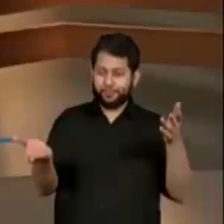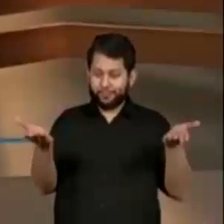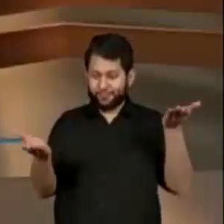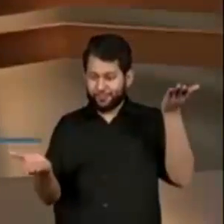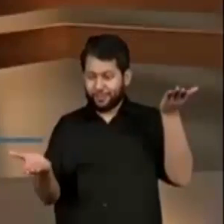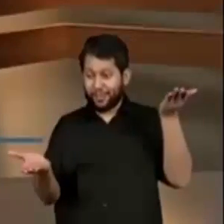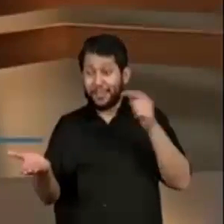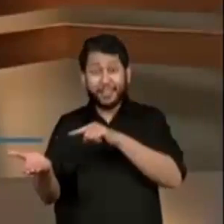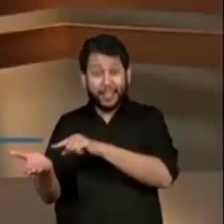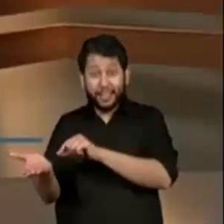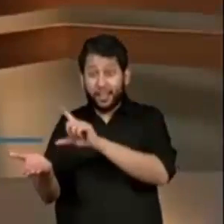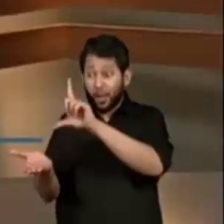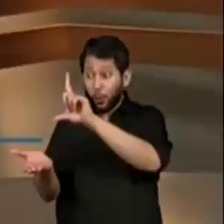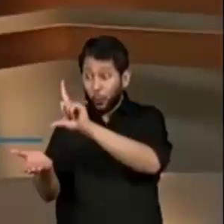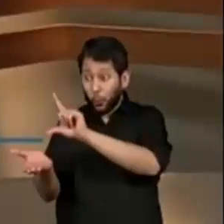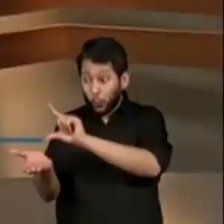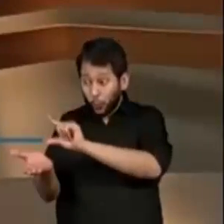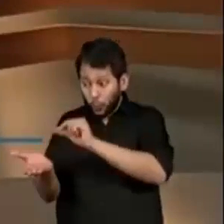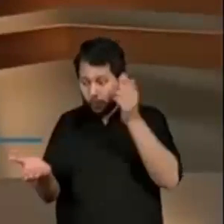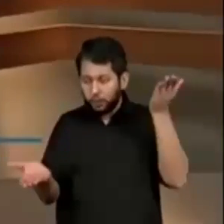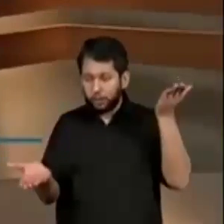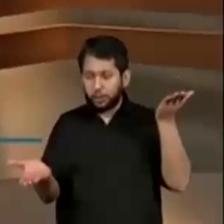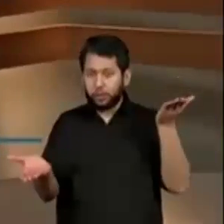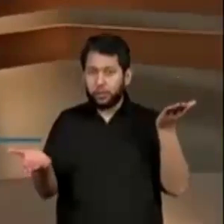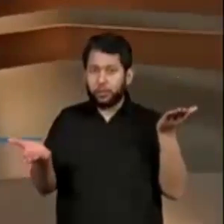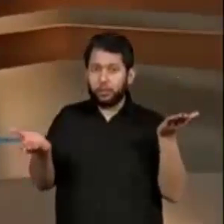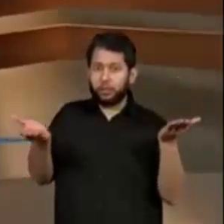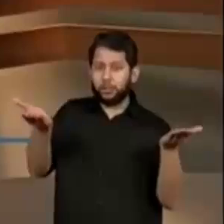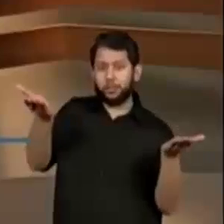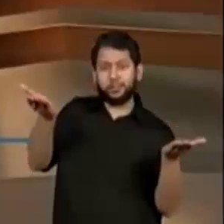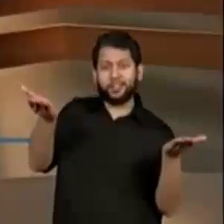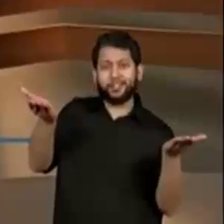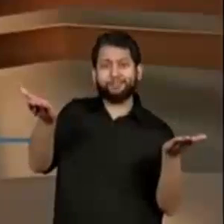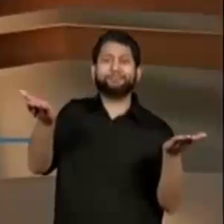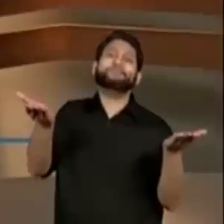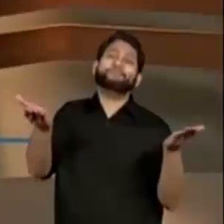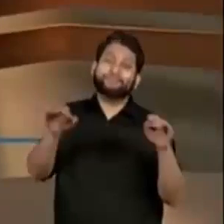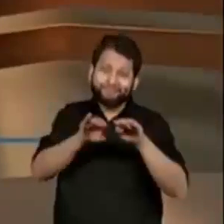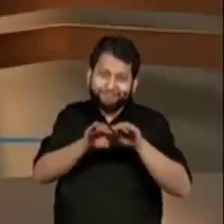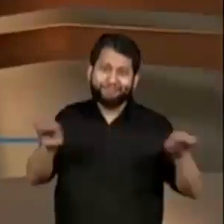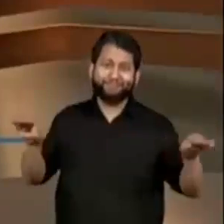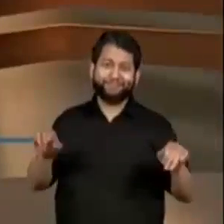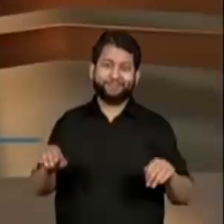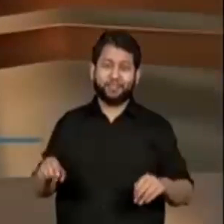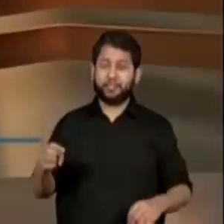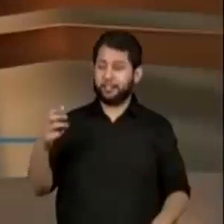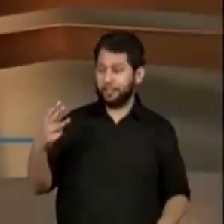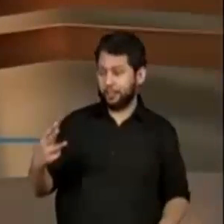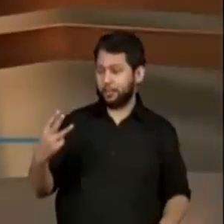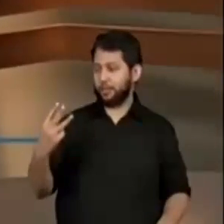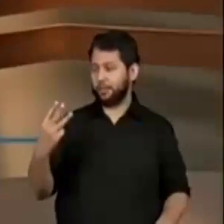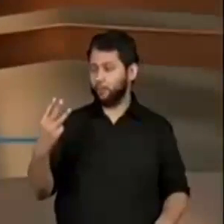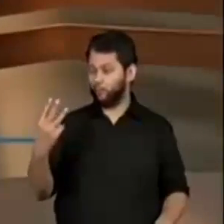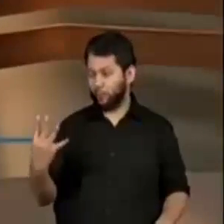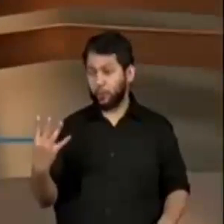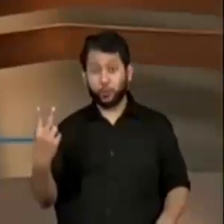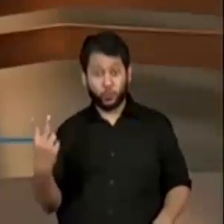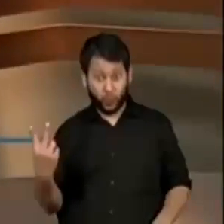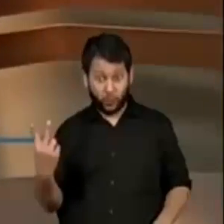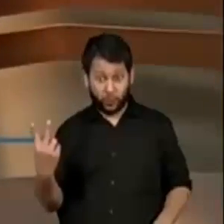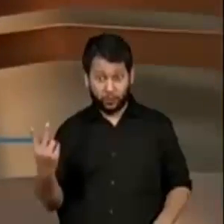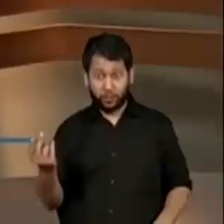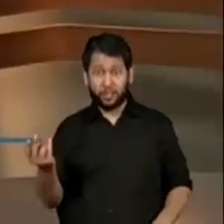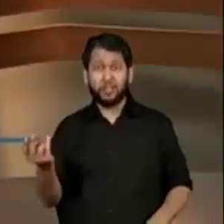balança? Que quando eu falo de equivalência, quando eu falo de igualdade, e quando eu mostro a